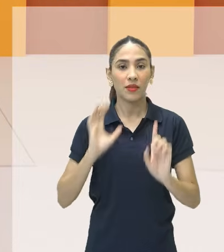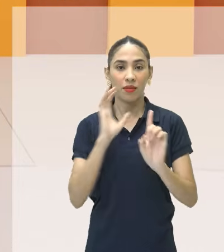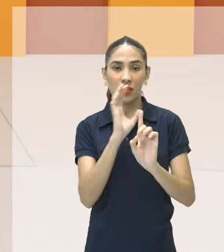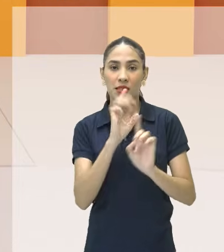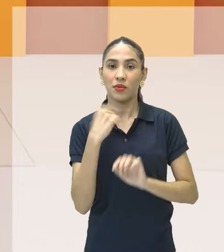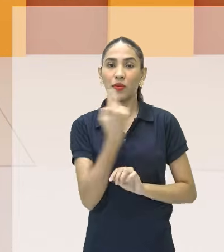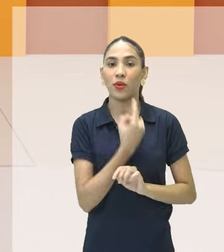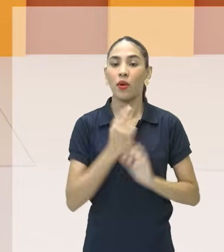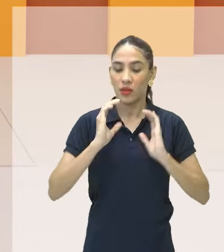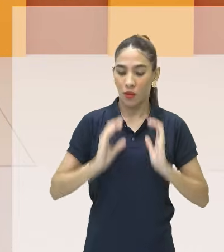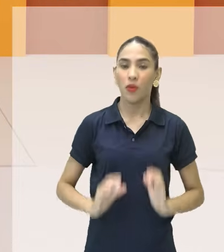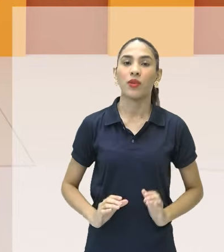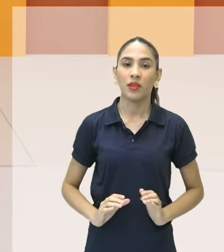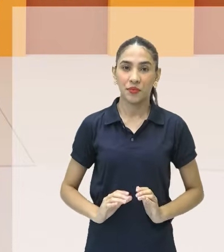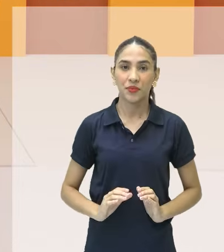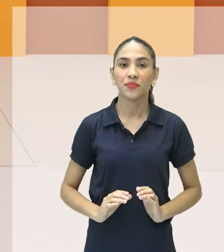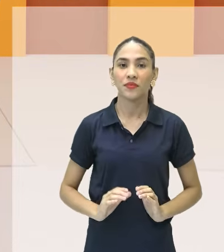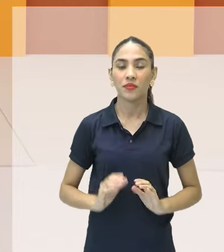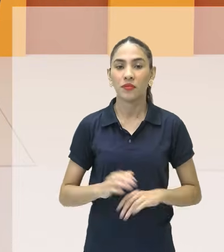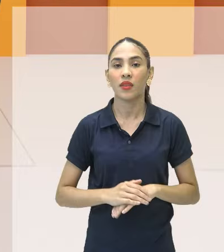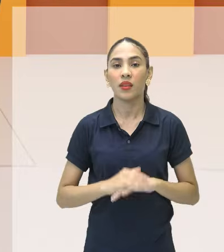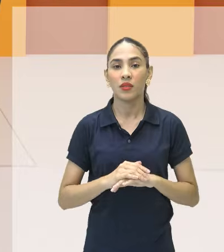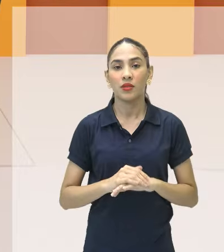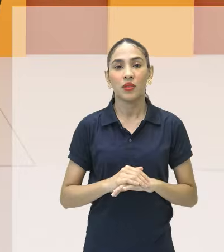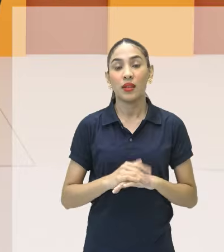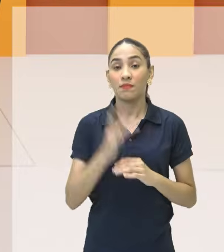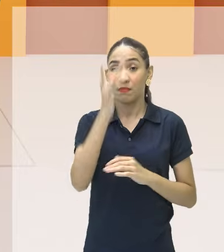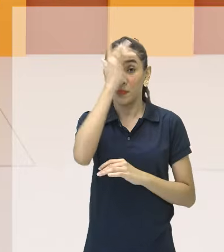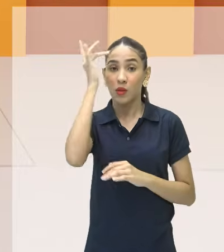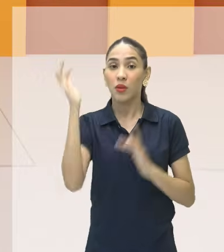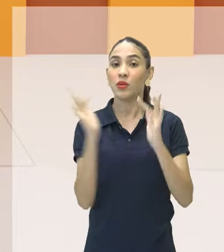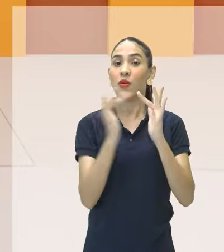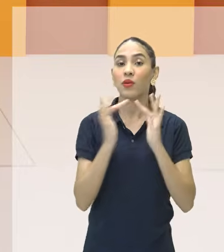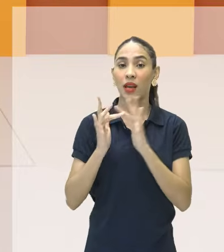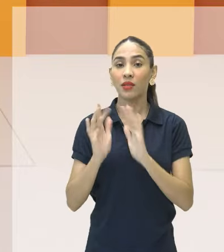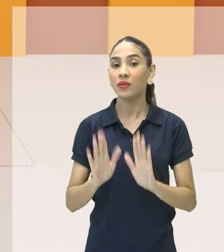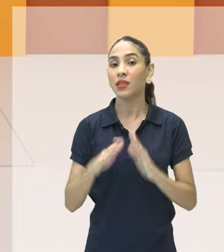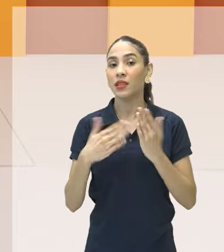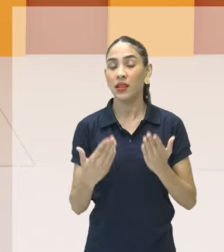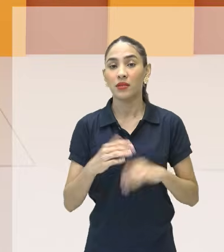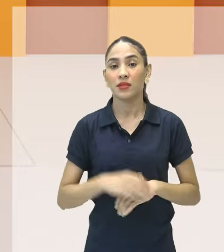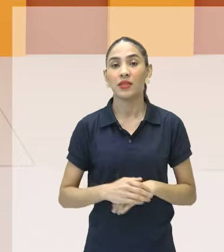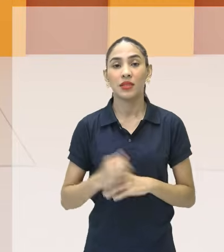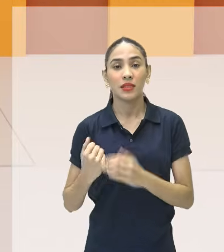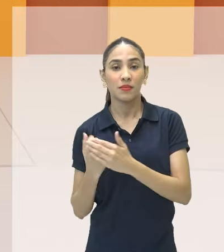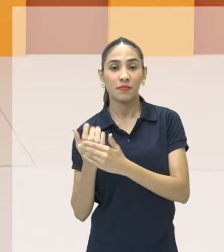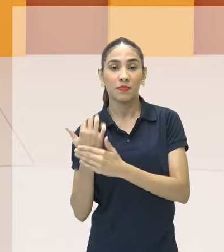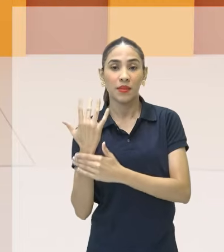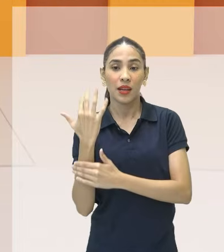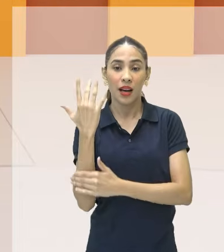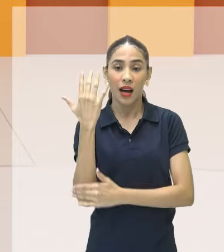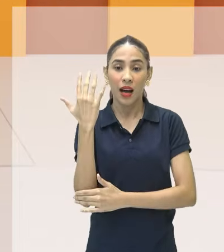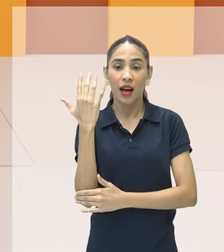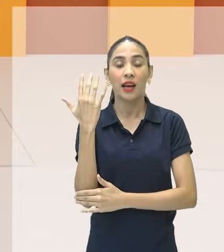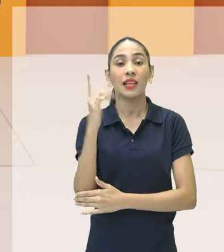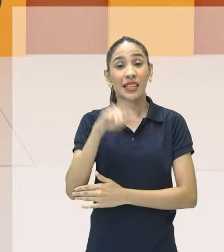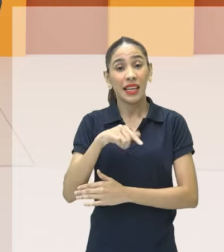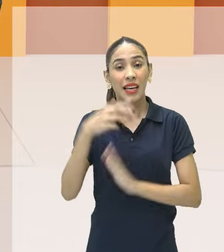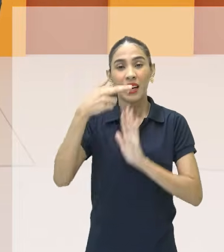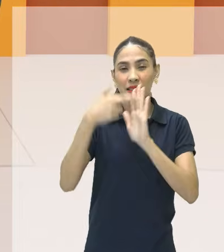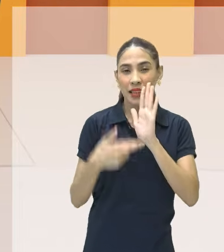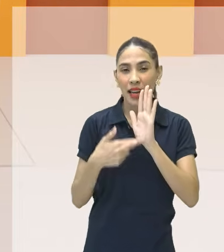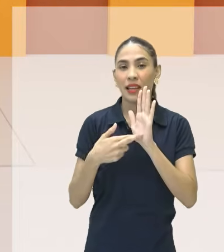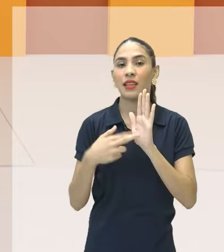como nós nos portamos diante das outras pessoas. Então, as raízes não aparecem, porque são nossos princípios,